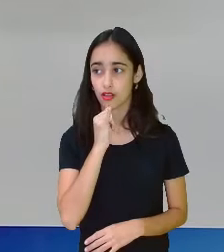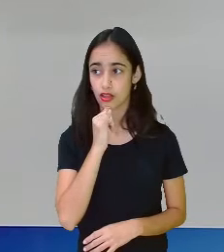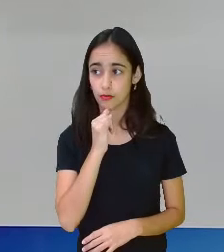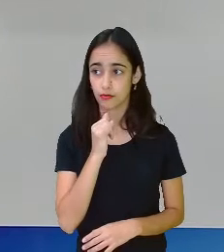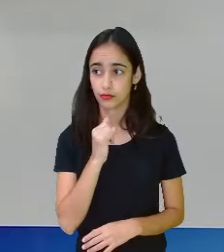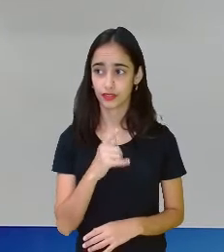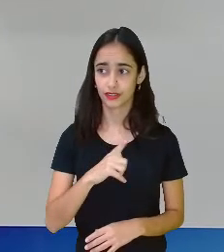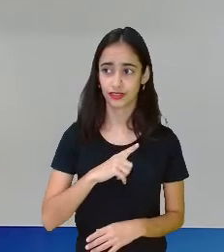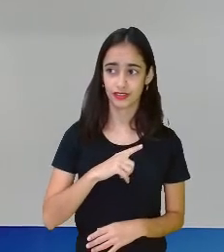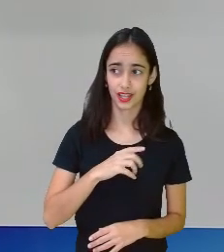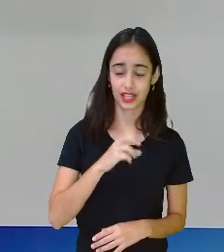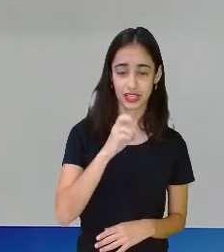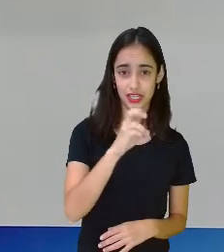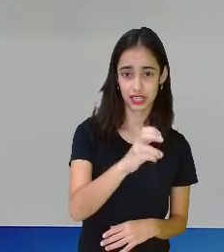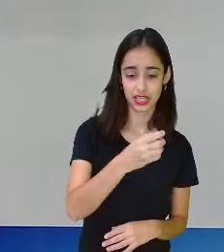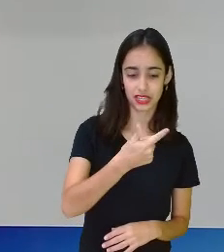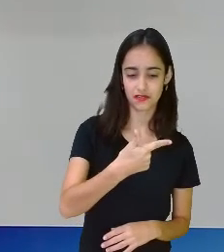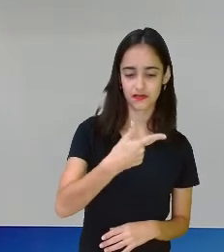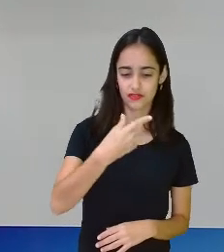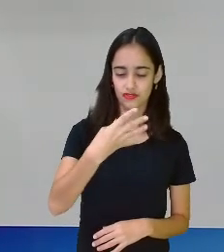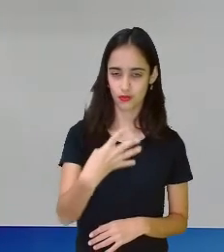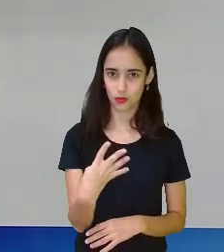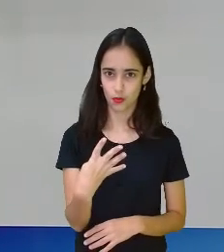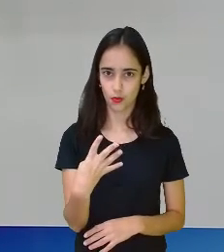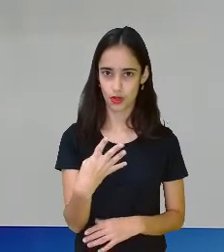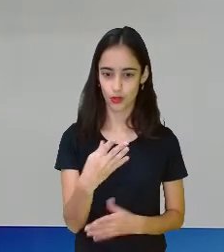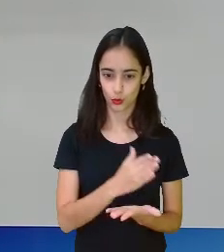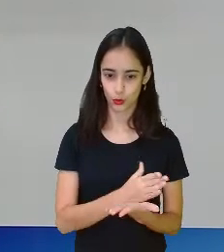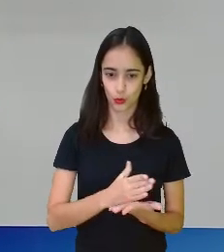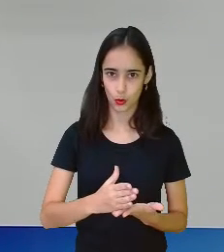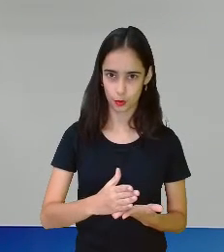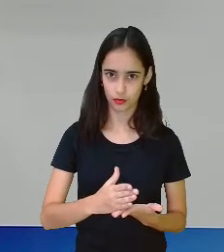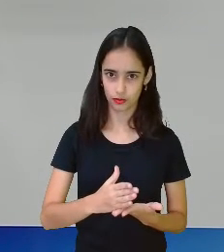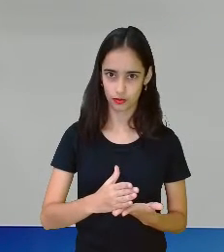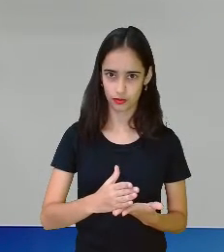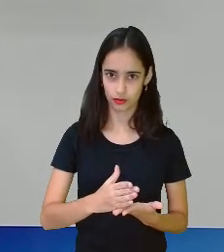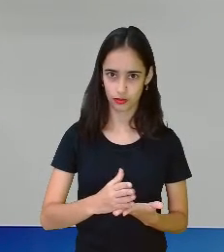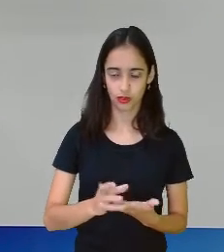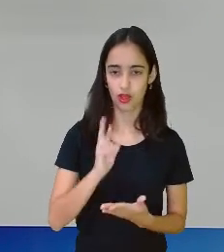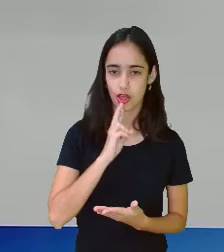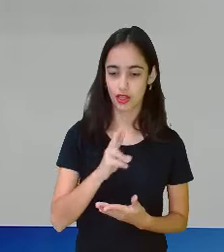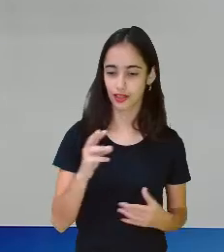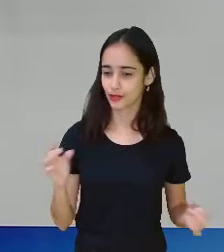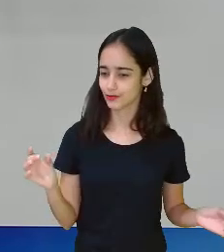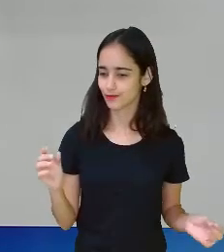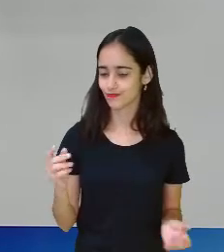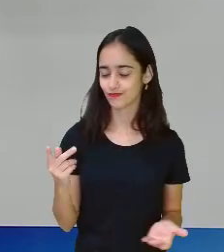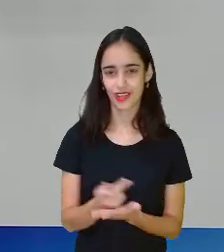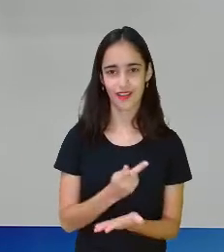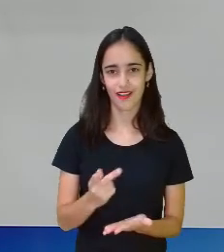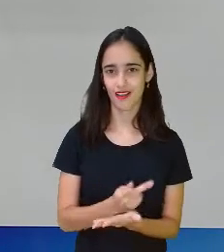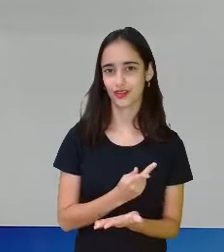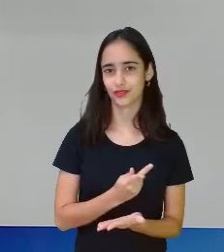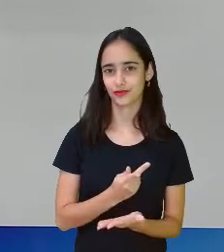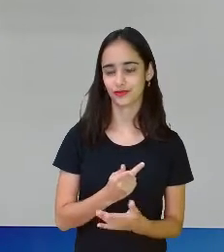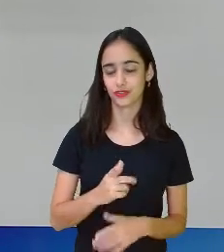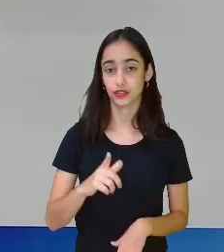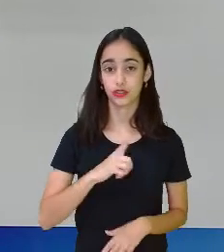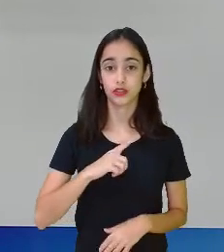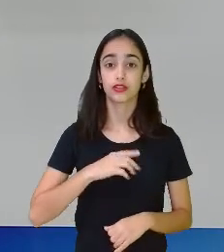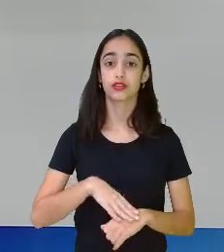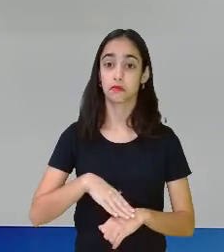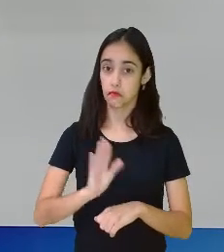do começo, o resultado seria errado. Tranquilo? Tem mais? Claro que tem